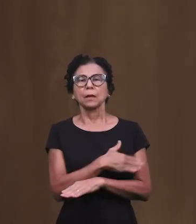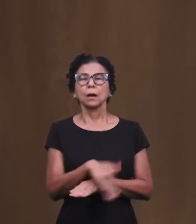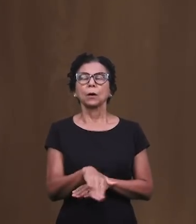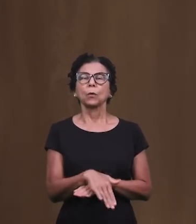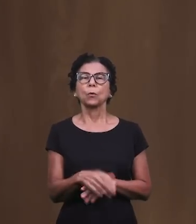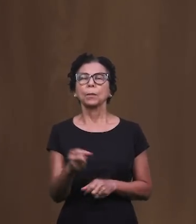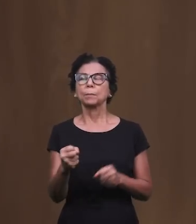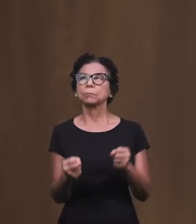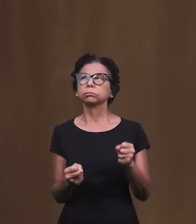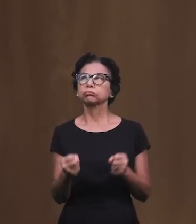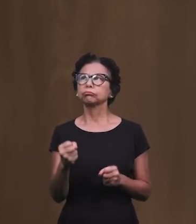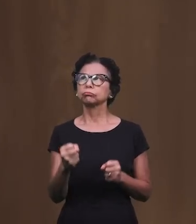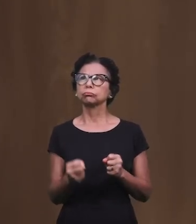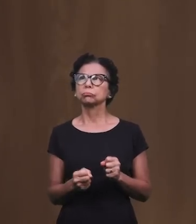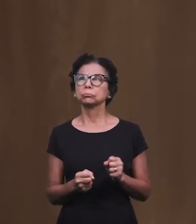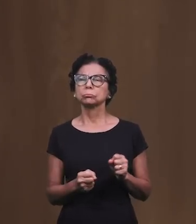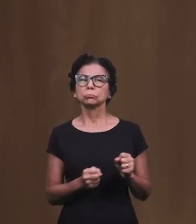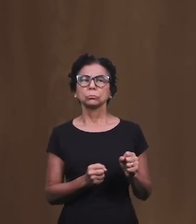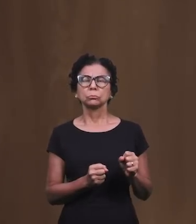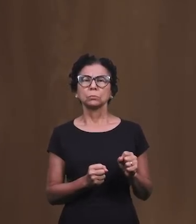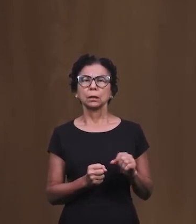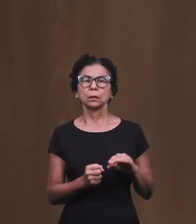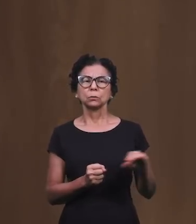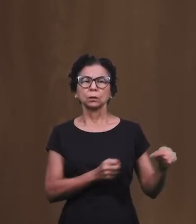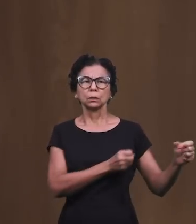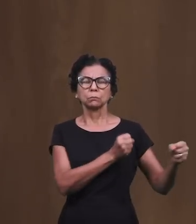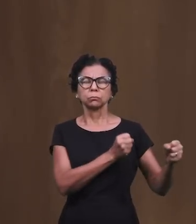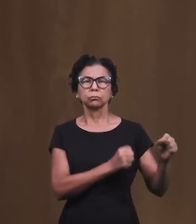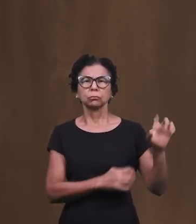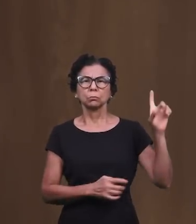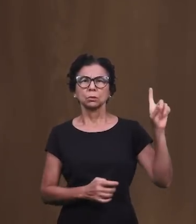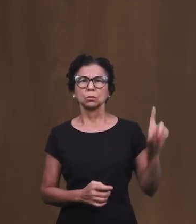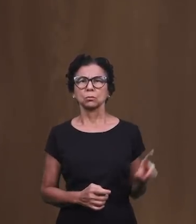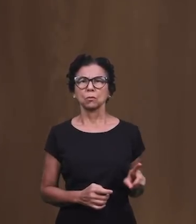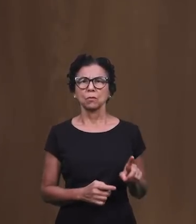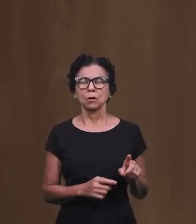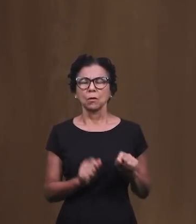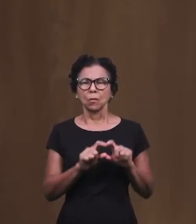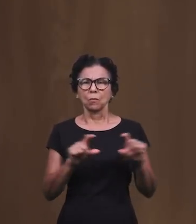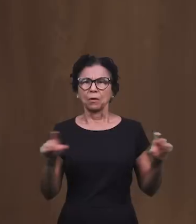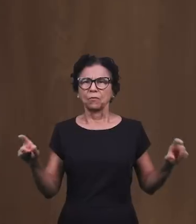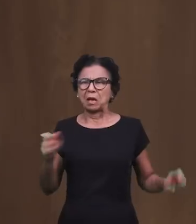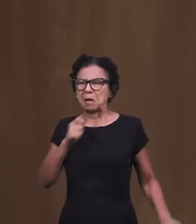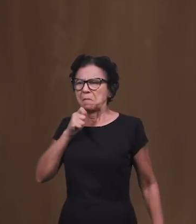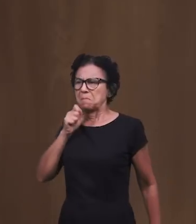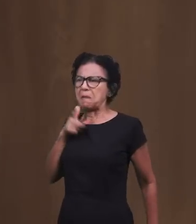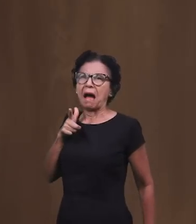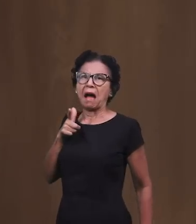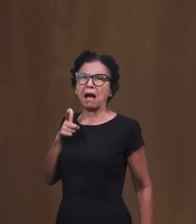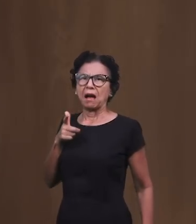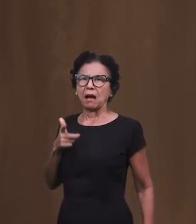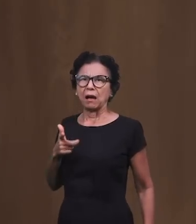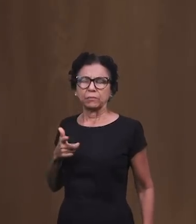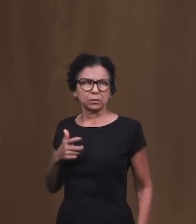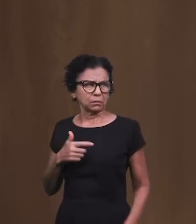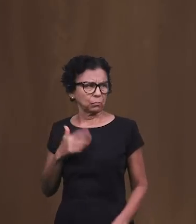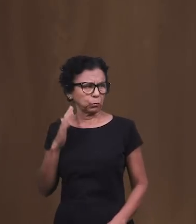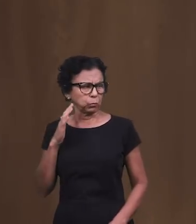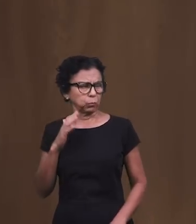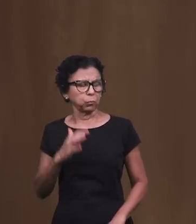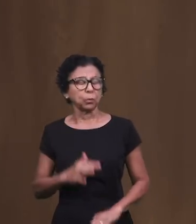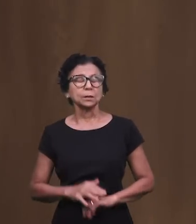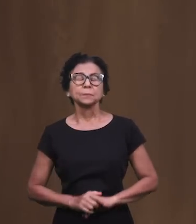está no trânsito, alguém diz uma frase ofensiva, depreciativa. E você chega na sua